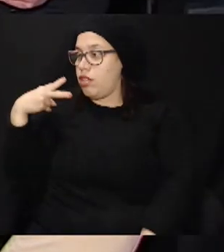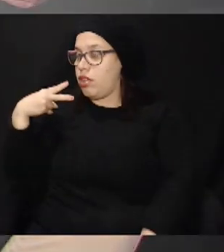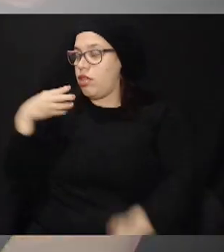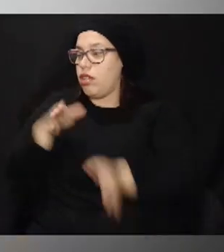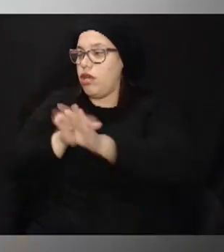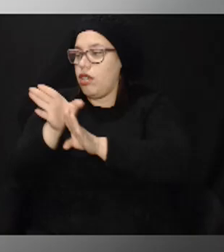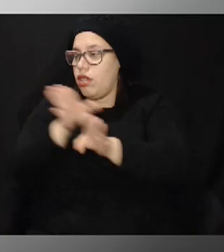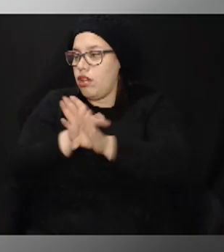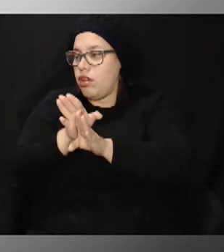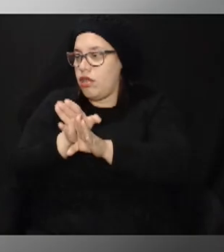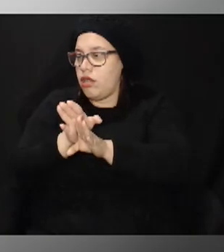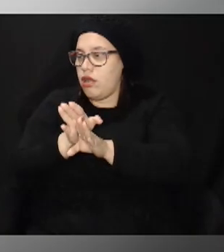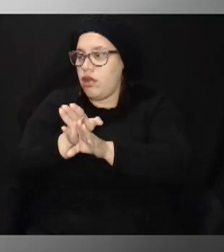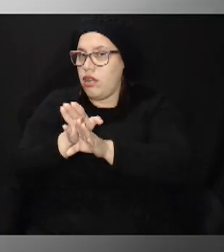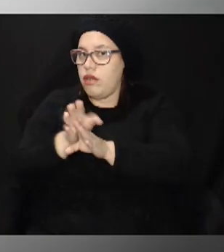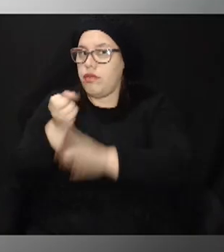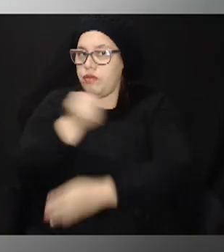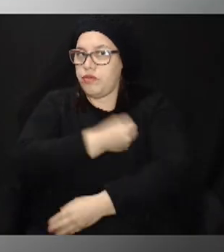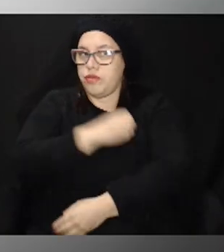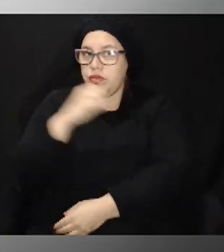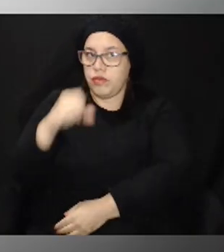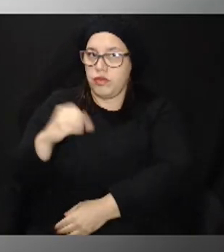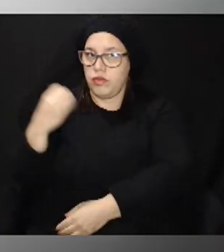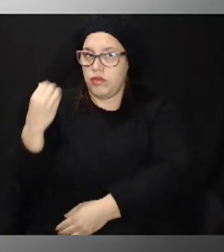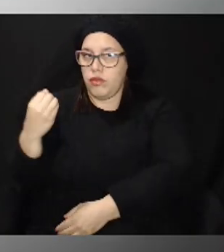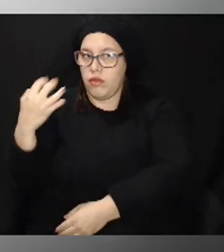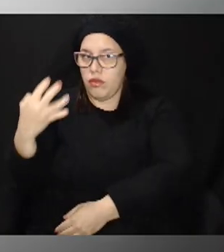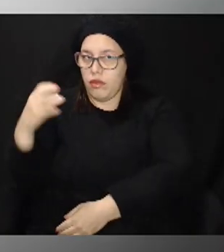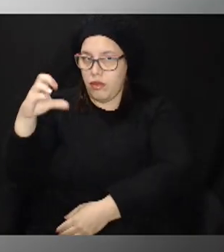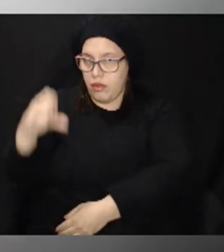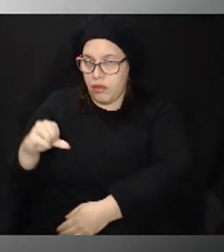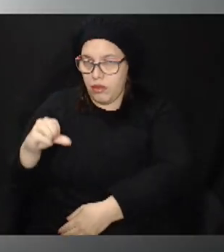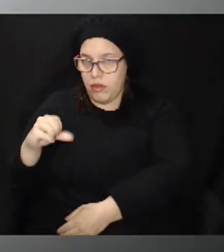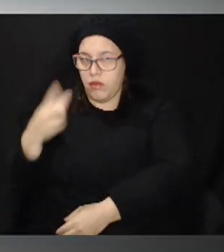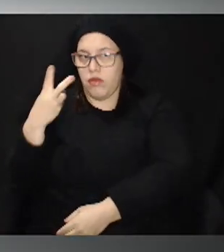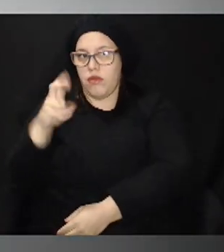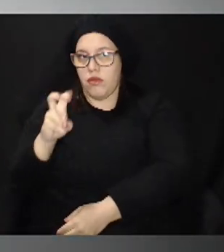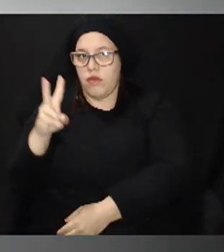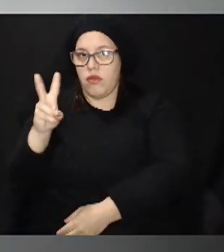né? A número 9.649, o